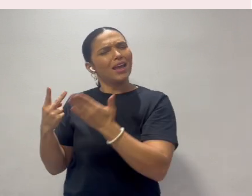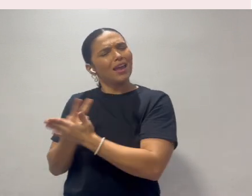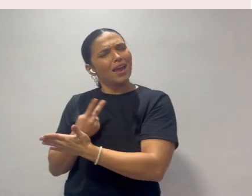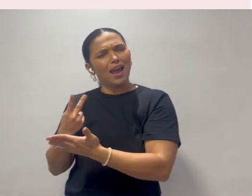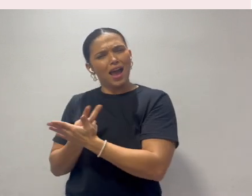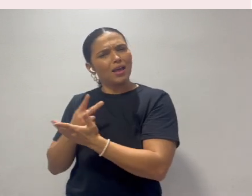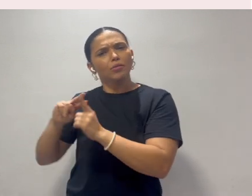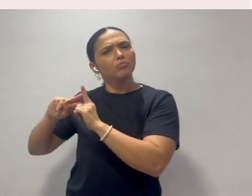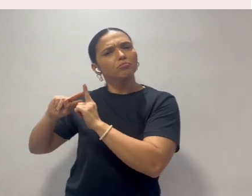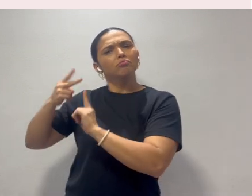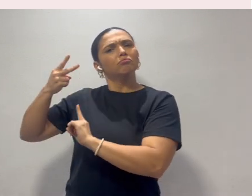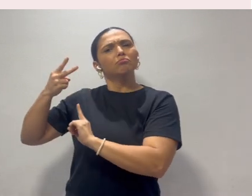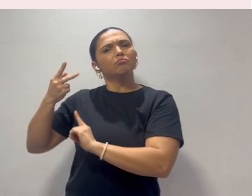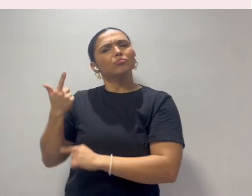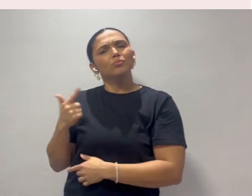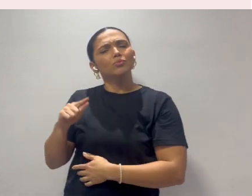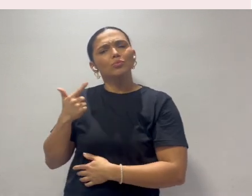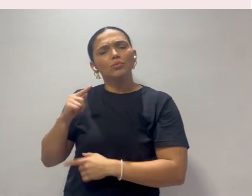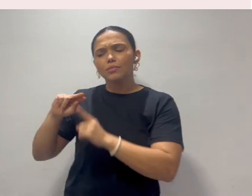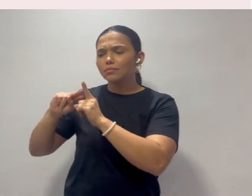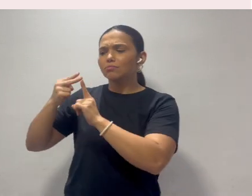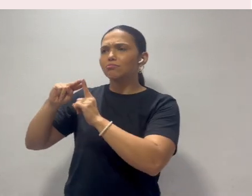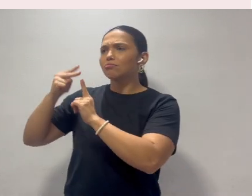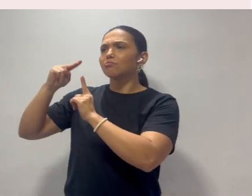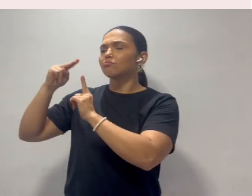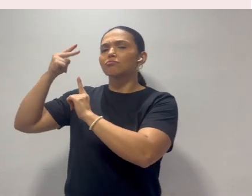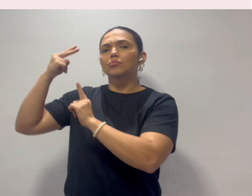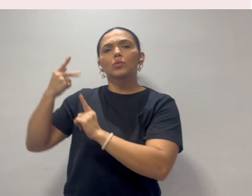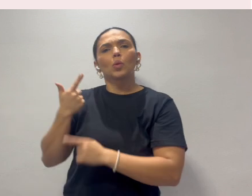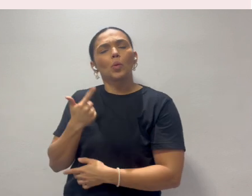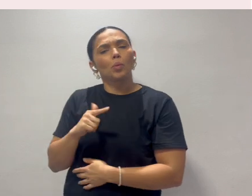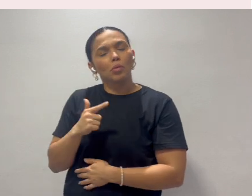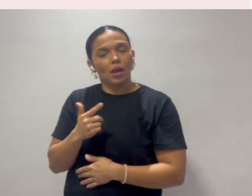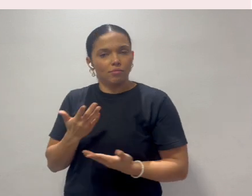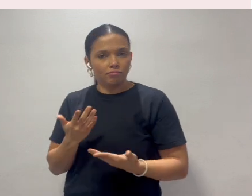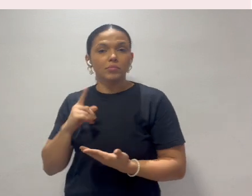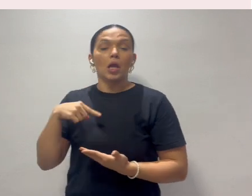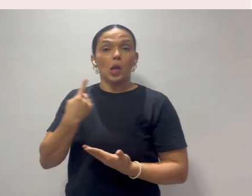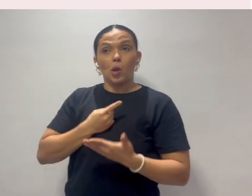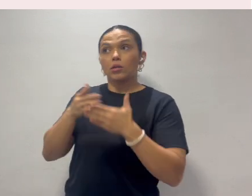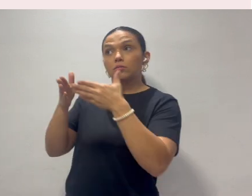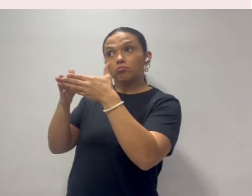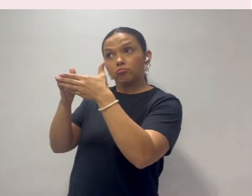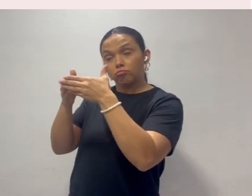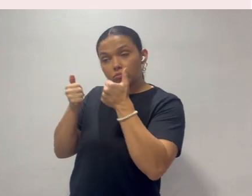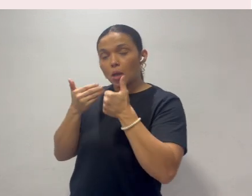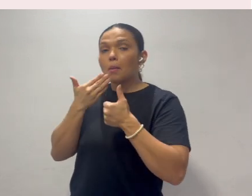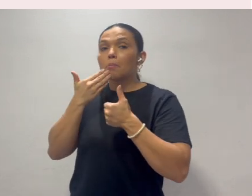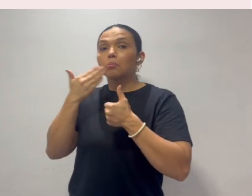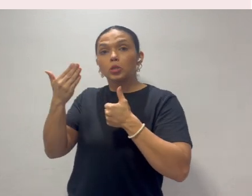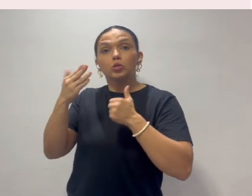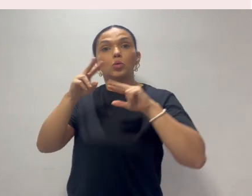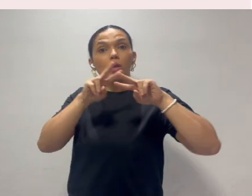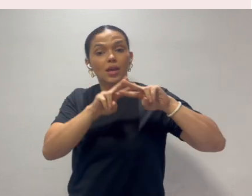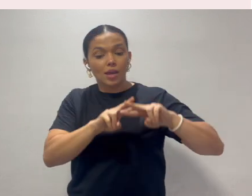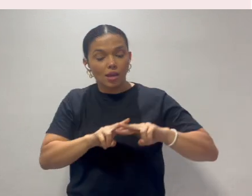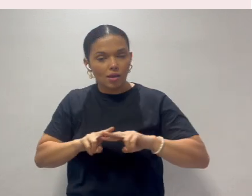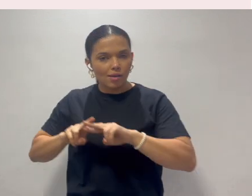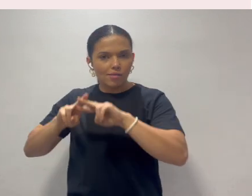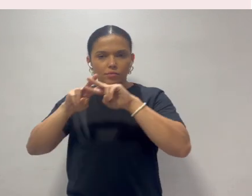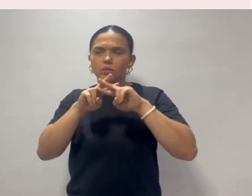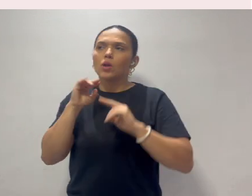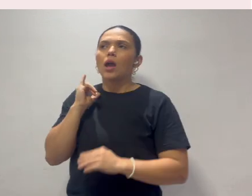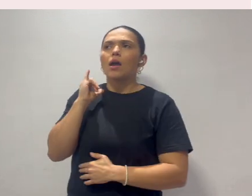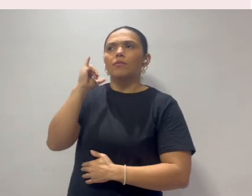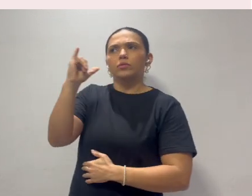da aposentadoria dele. E aí, nós entramos com esse pedido de revisão, pontuamos para o INSS o que